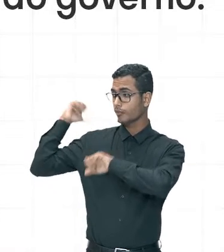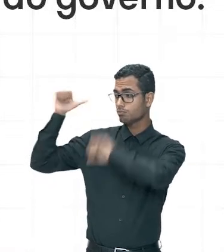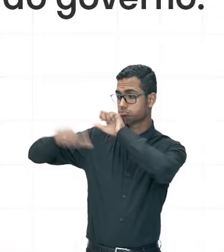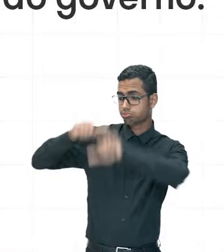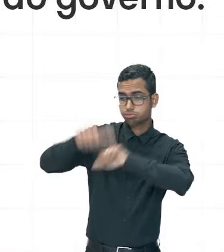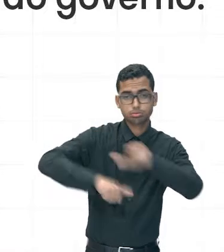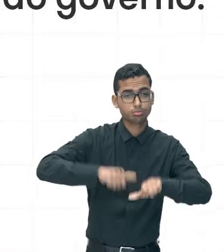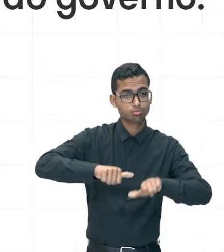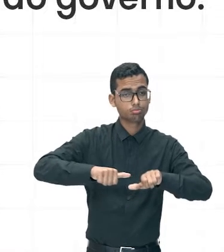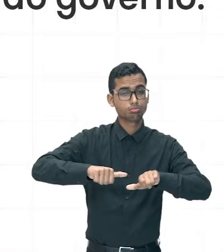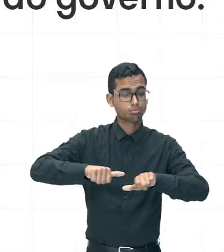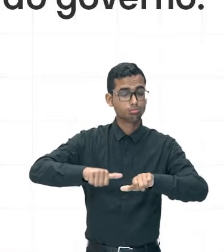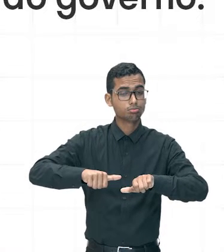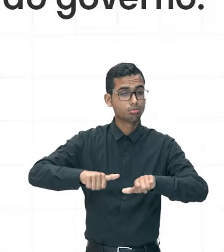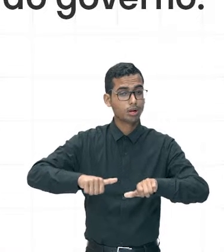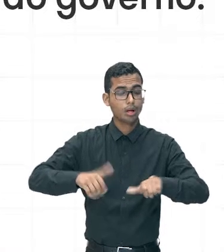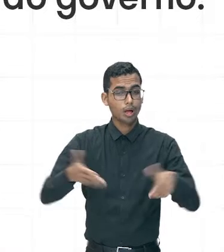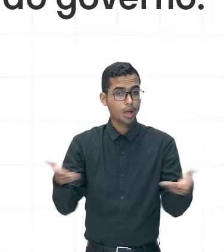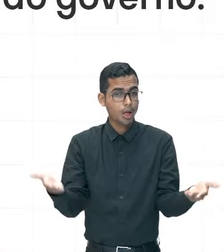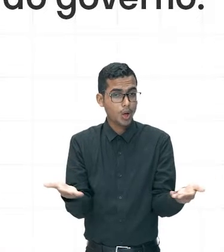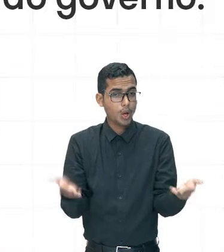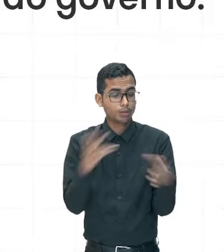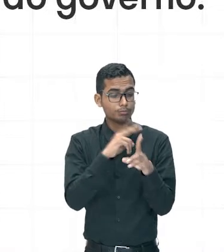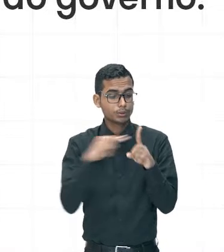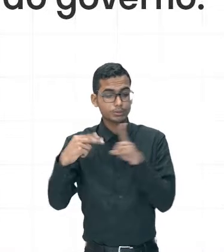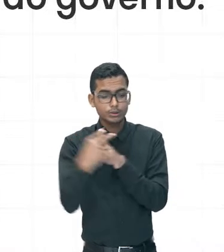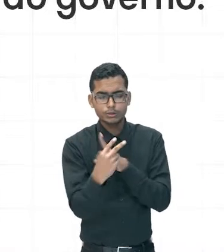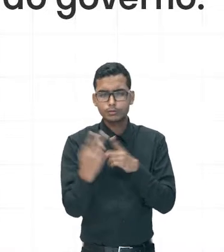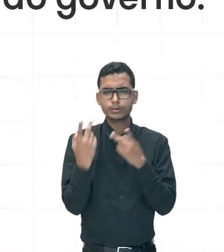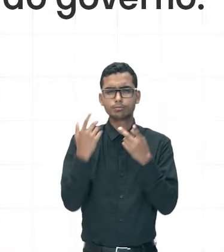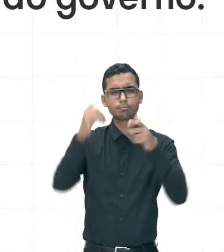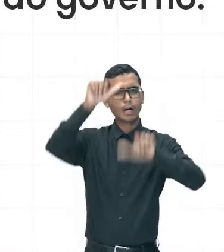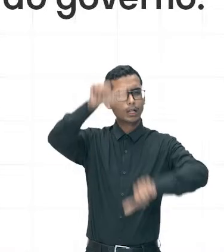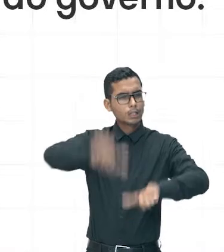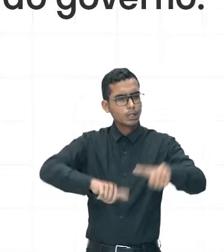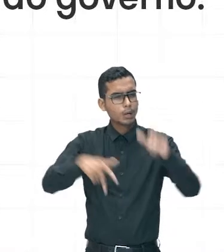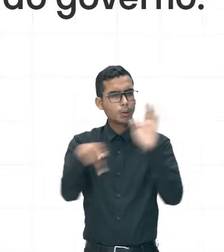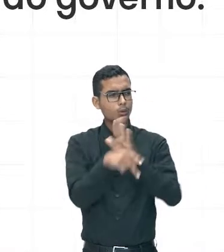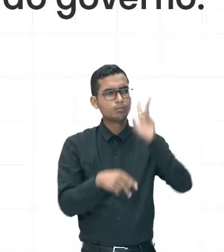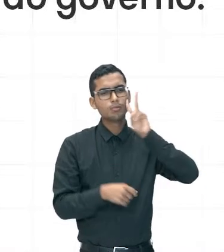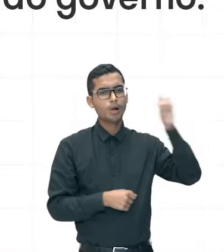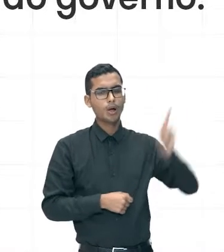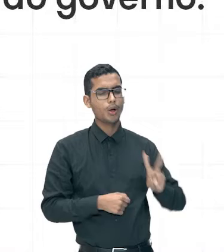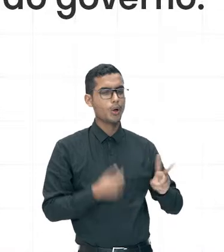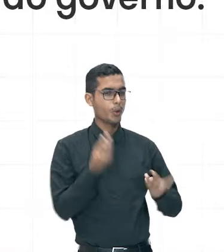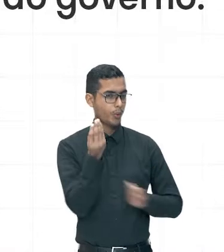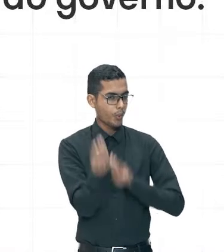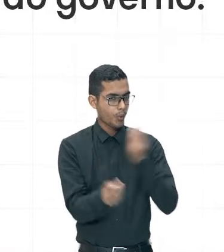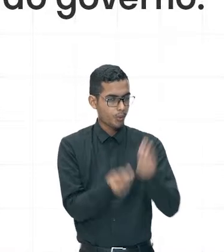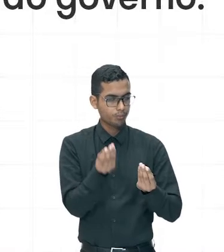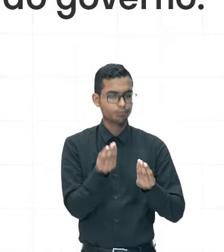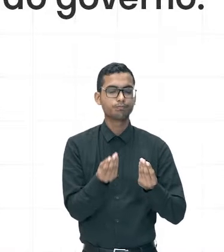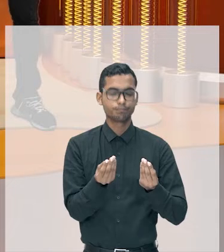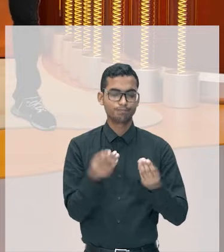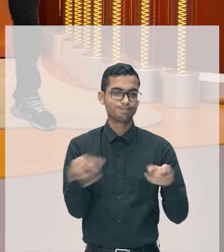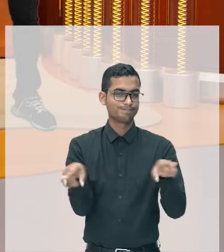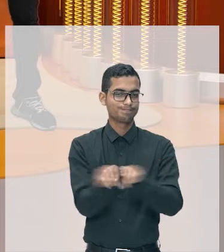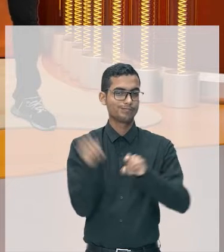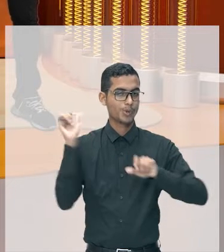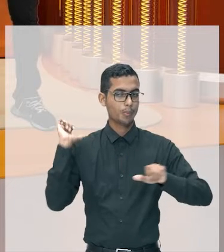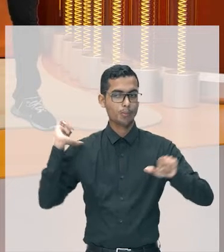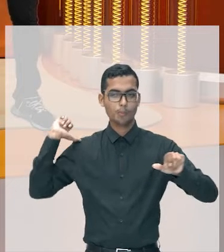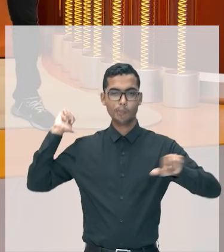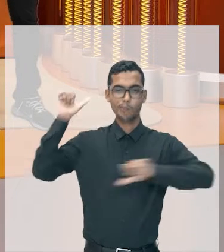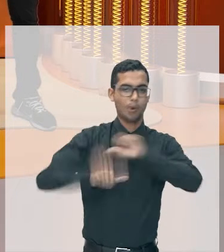do tempo. E a forma de fazer história, de se escrever a história, de se contar a história, também mudou. Porque, olha só,